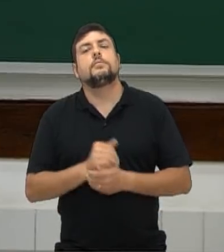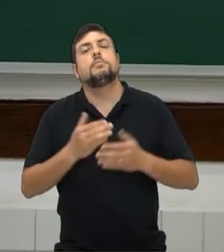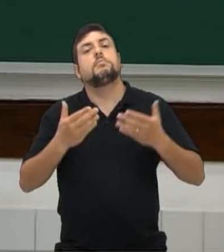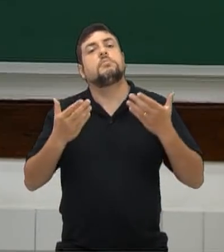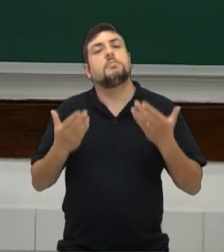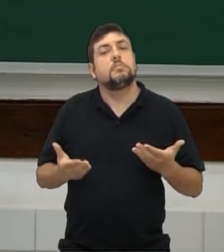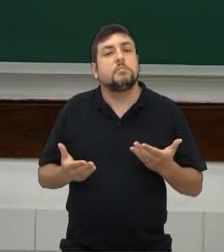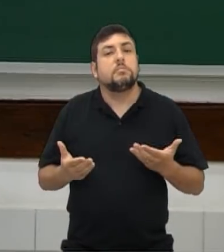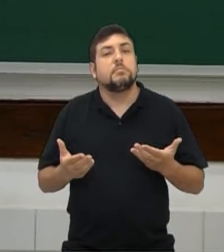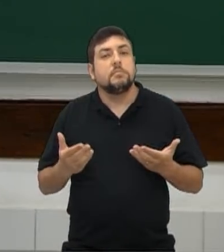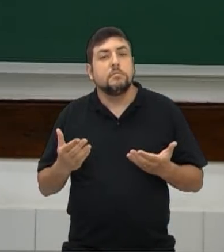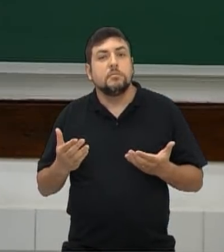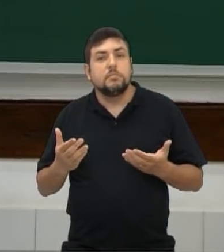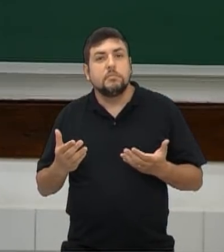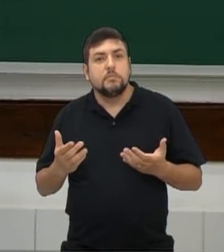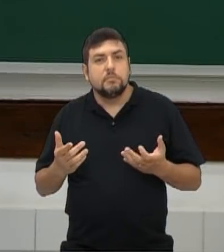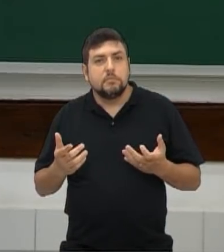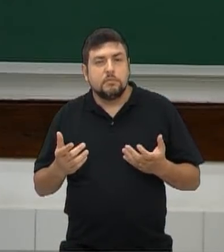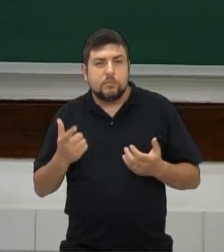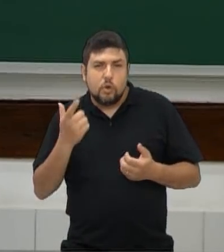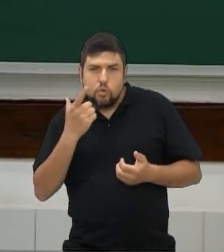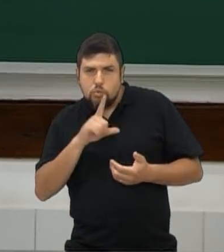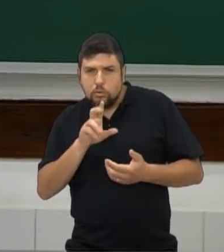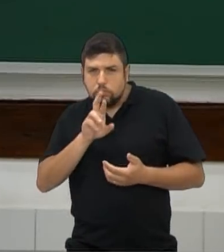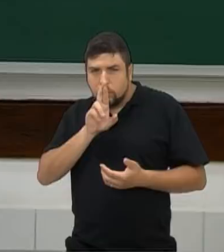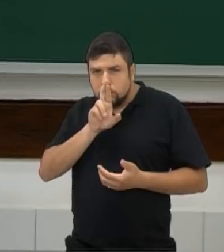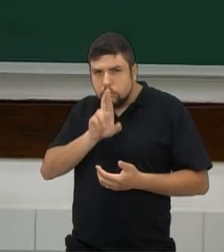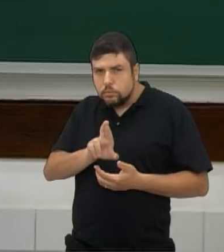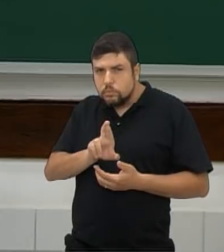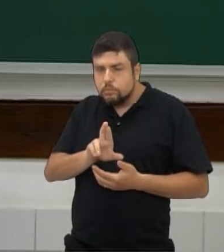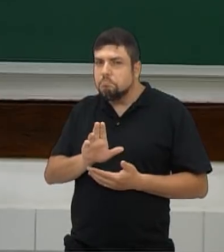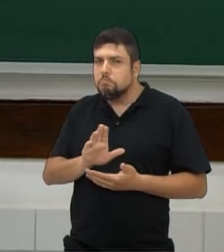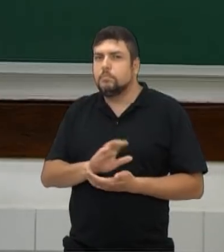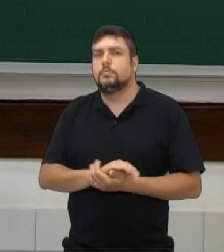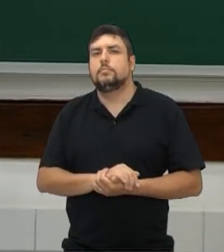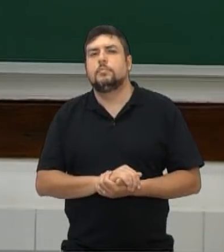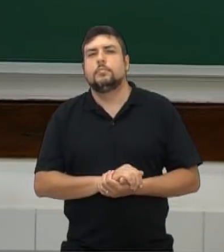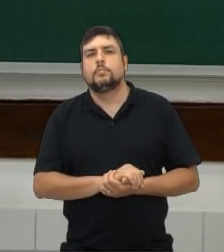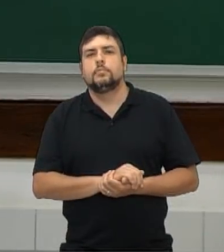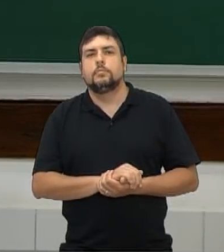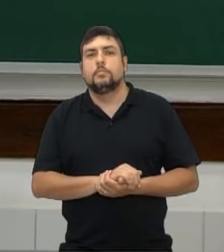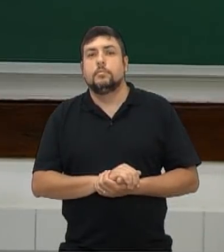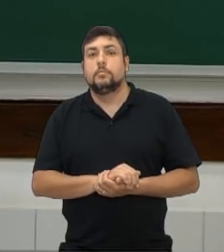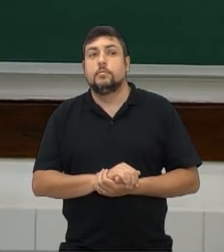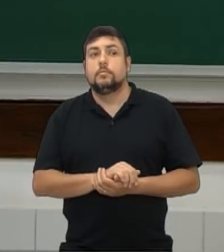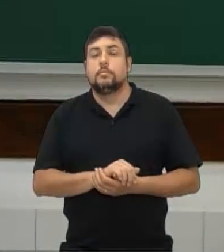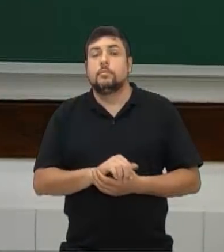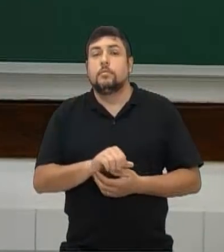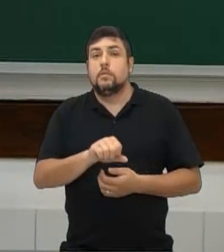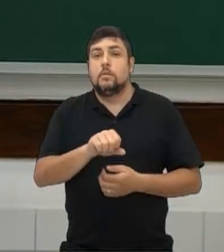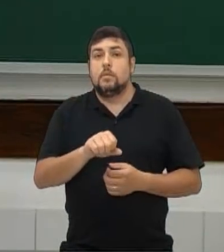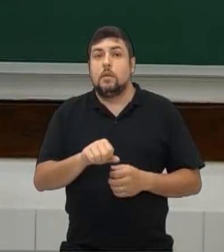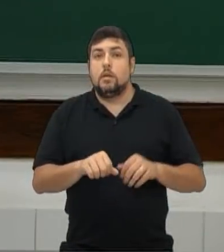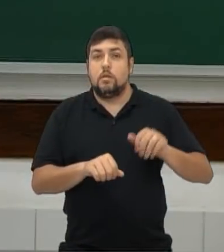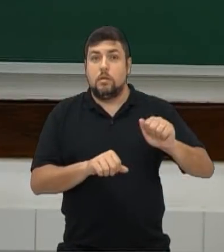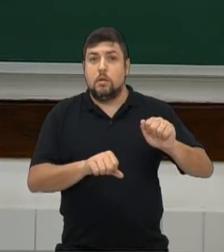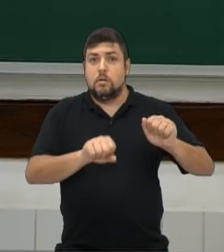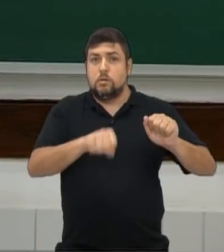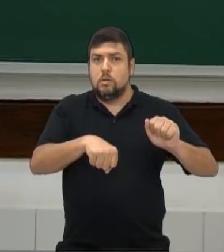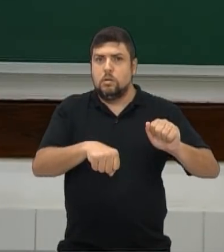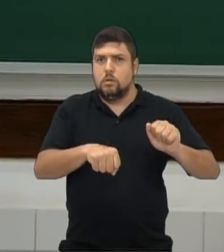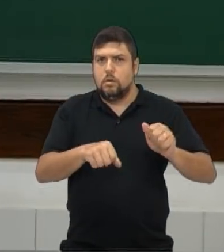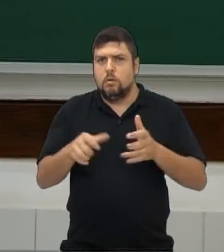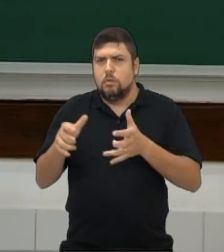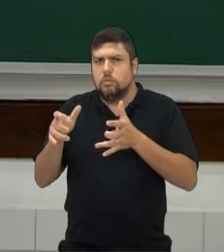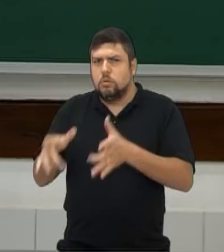E aí, pessoal? Conseguiram fazer? Vamos lá. Sim, ainda sobra 80 centímetros,